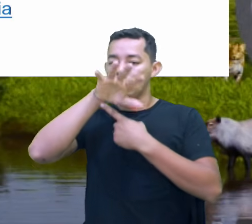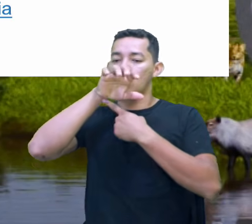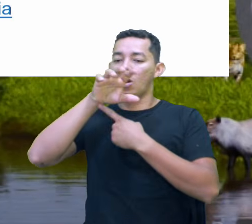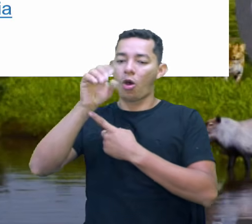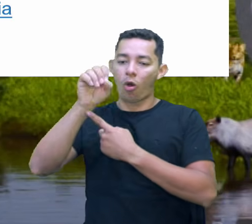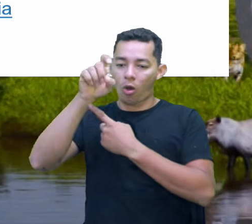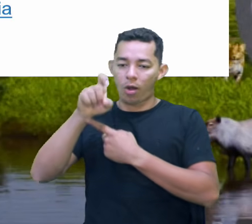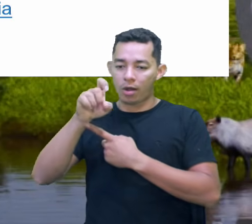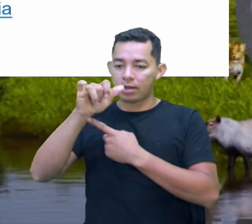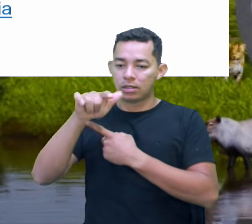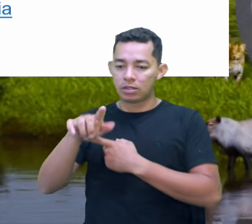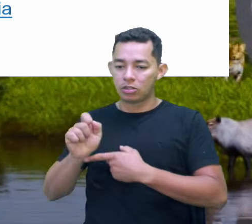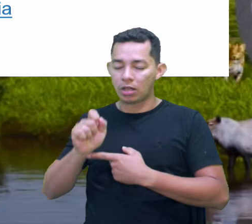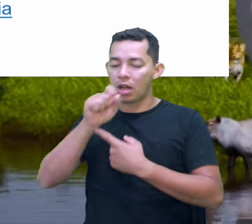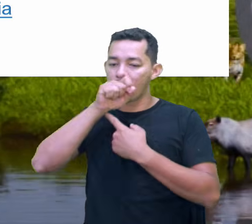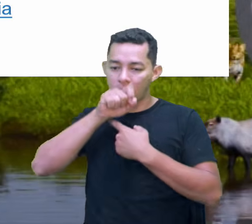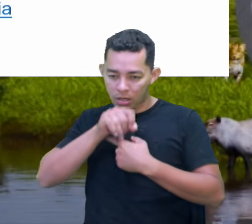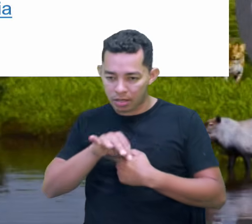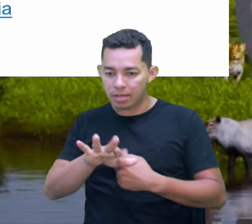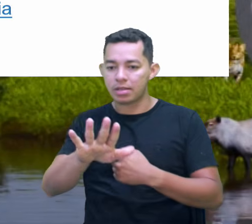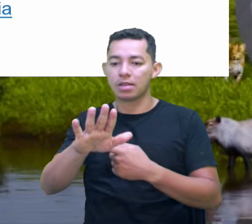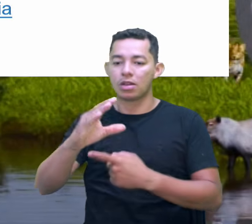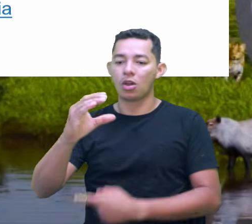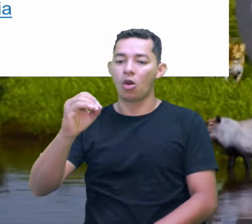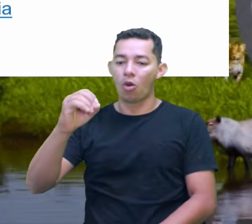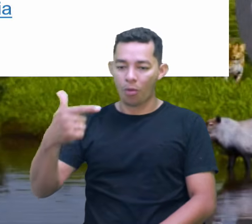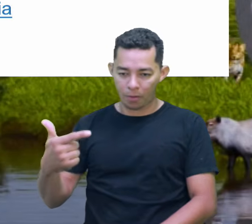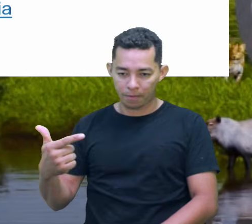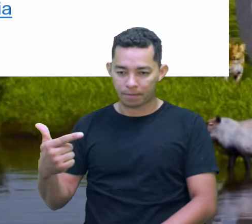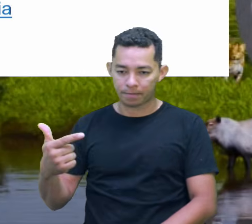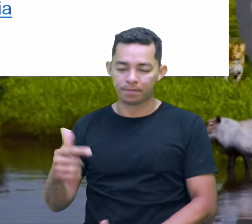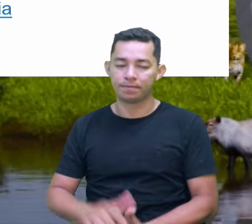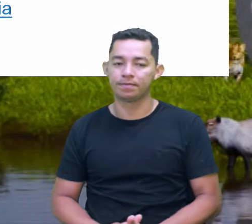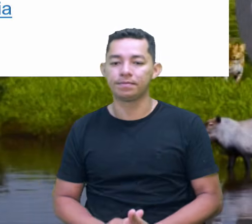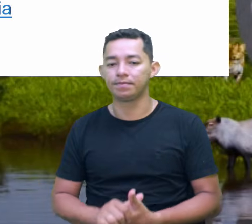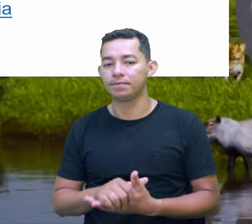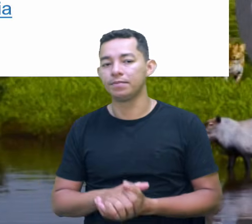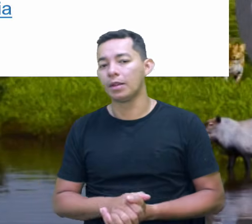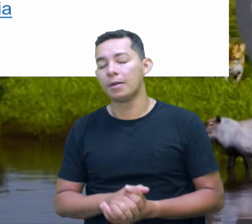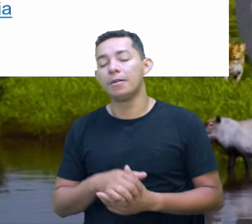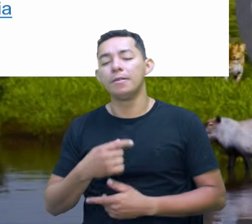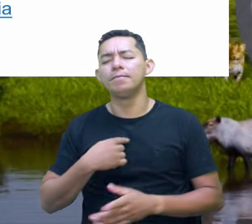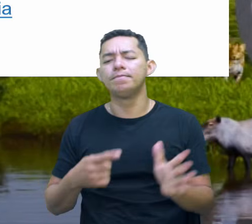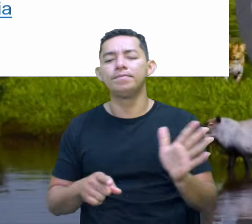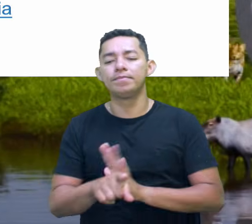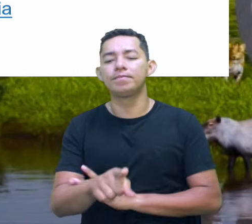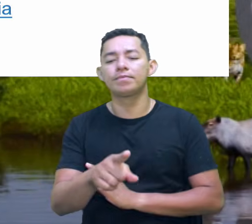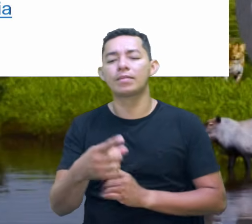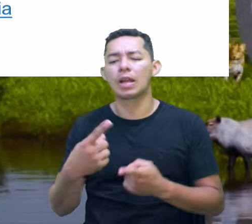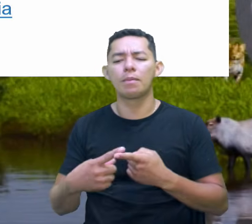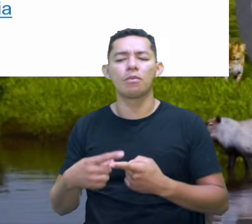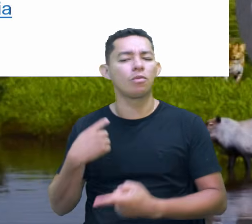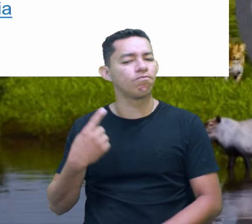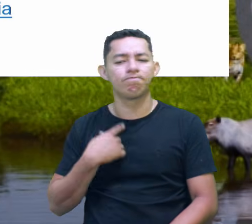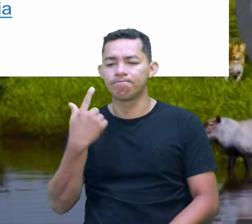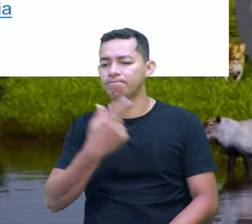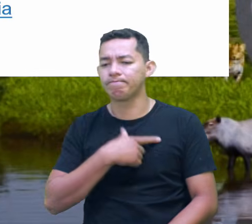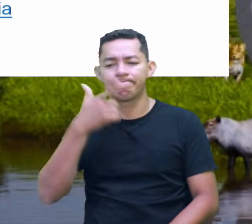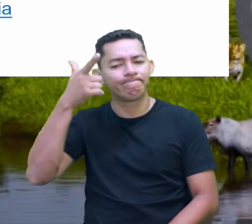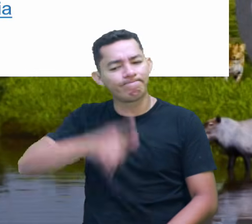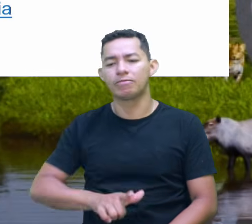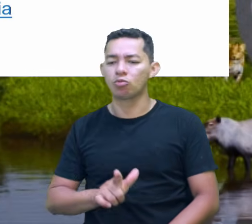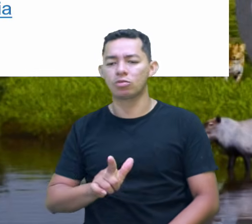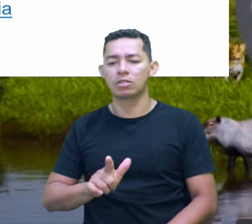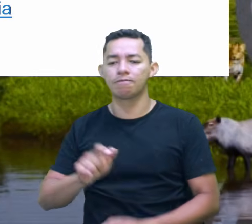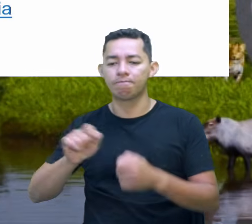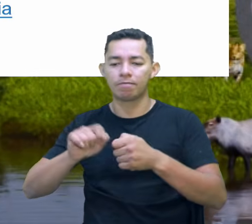e libera CO2, tá bom? Aí eu te pergunto, por que a gente não consegue fazer isso embaixo d'água? Porque nós